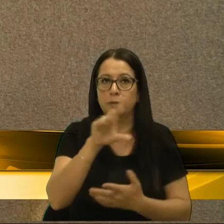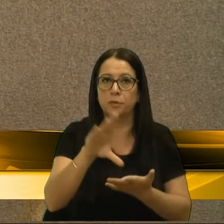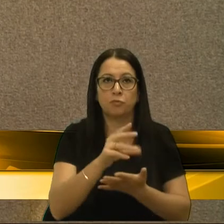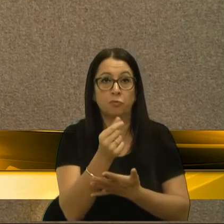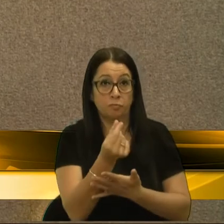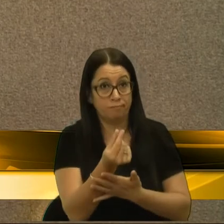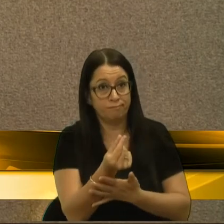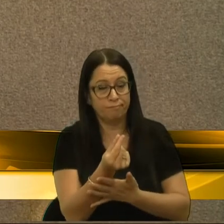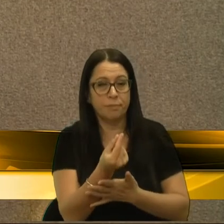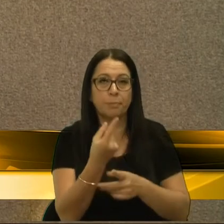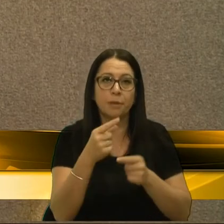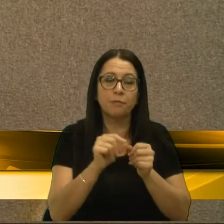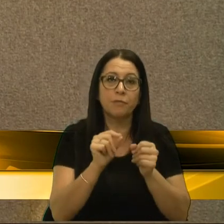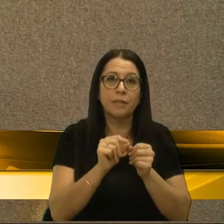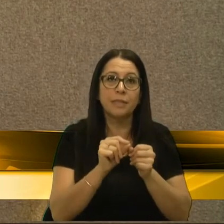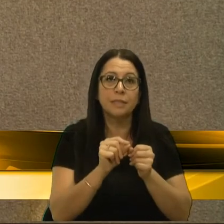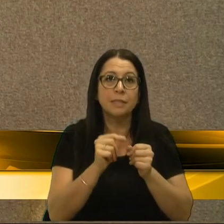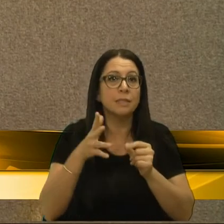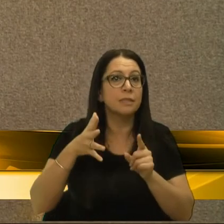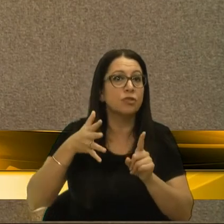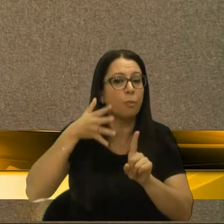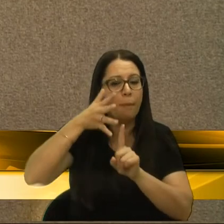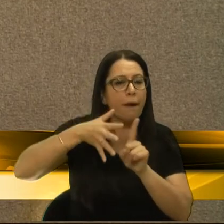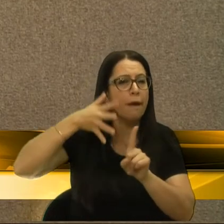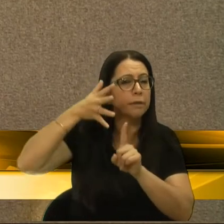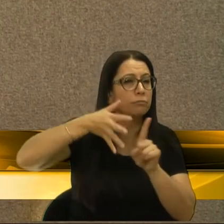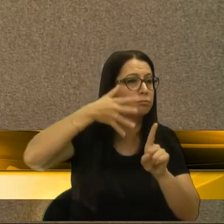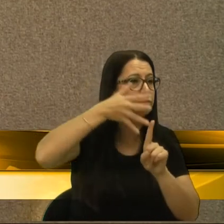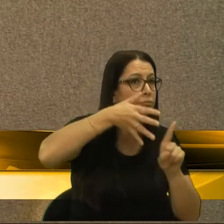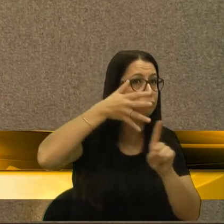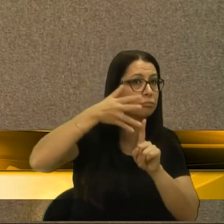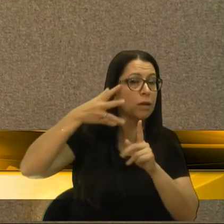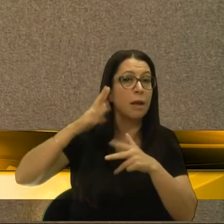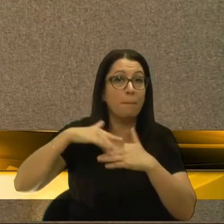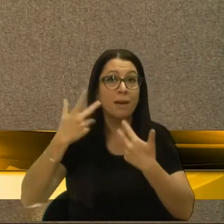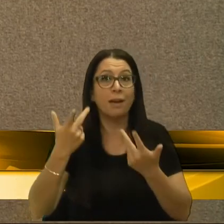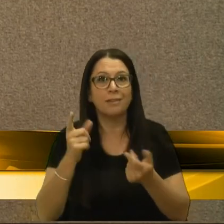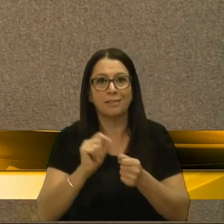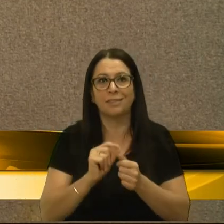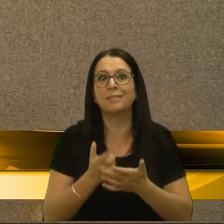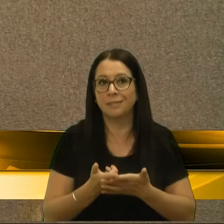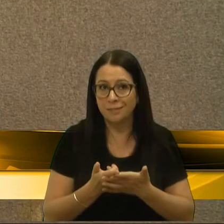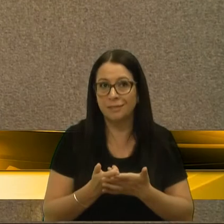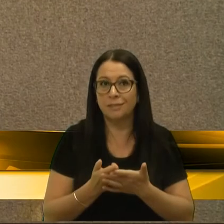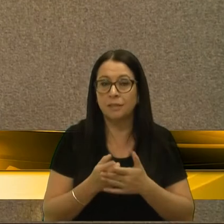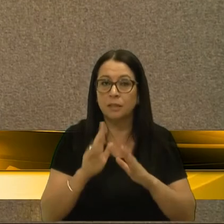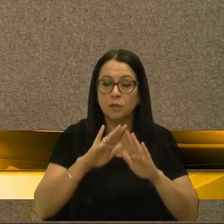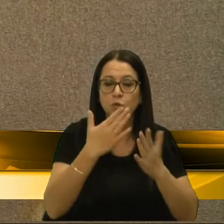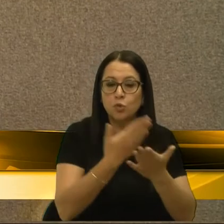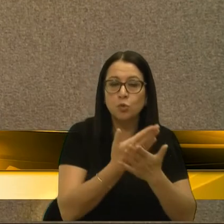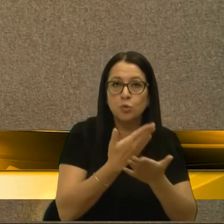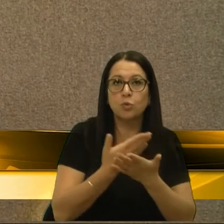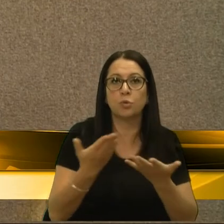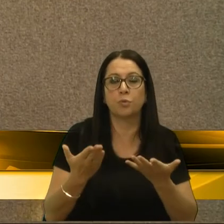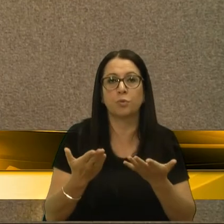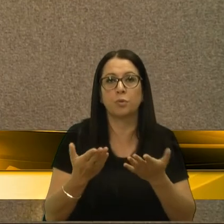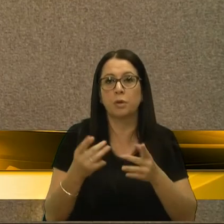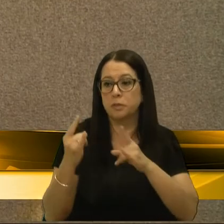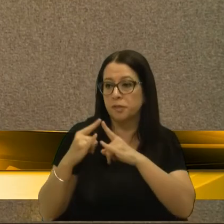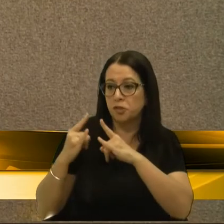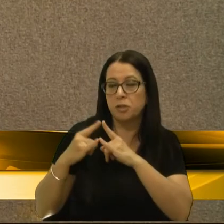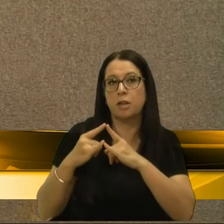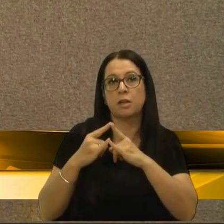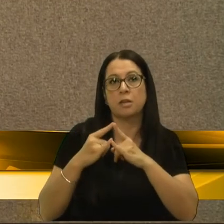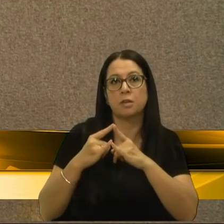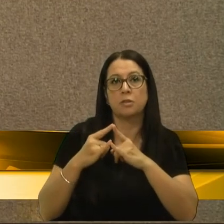financeiro, mas fazer palestras mais do que já tem feito em escolas, em entidades,